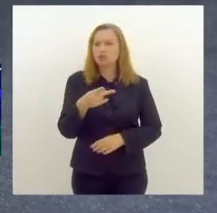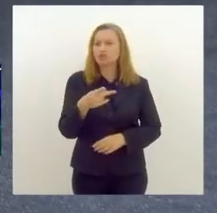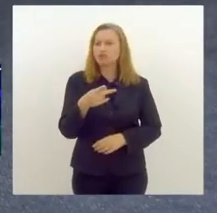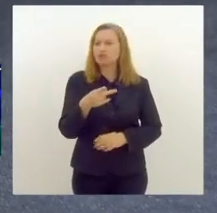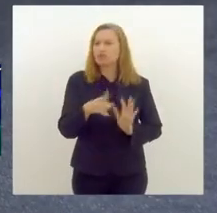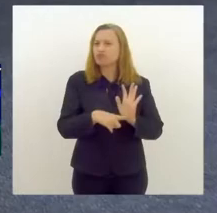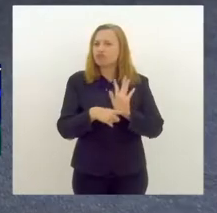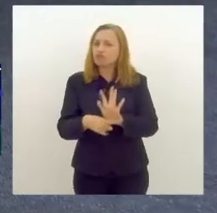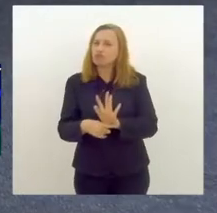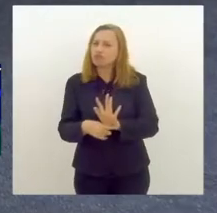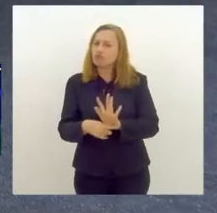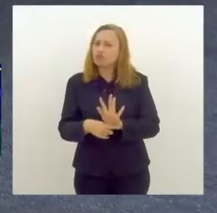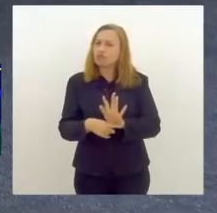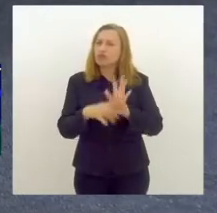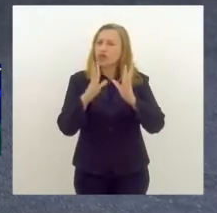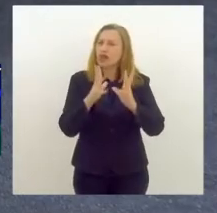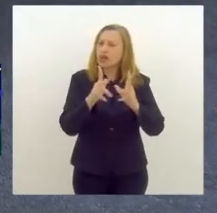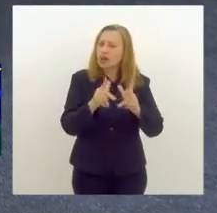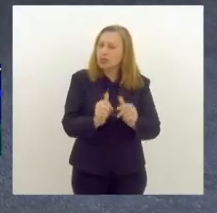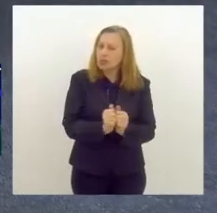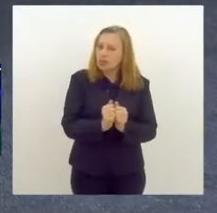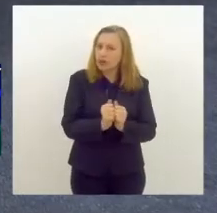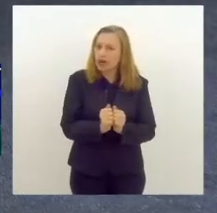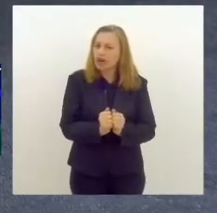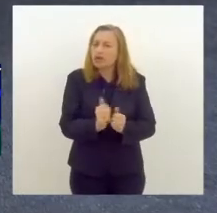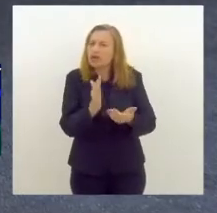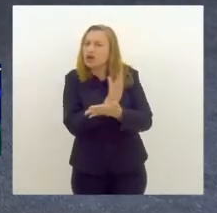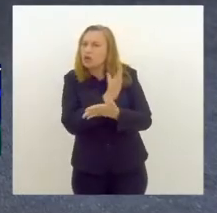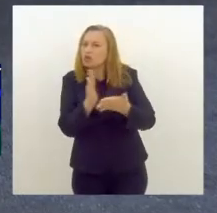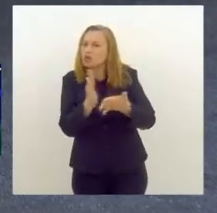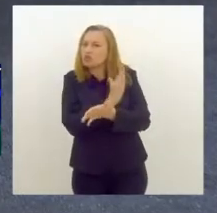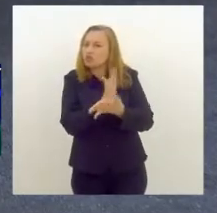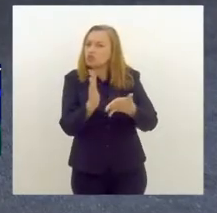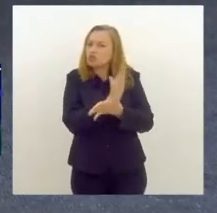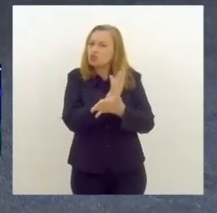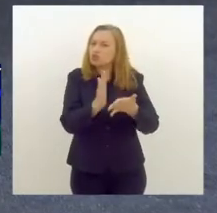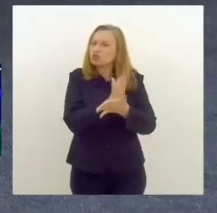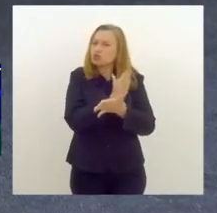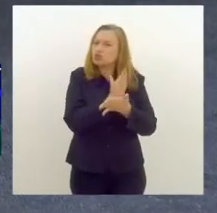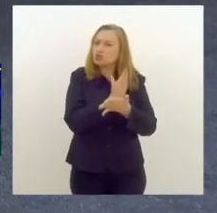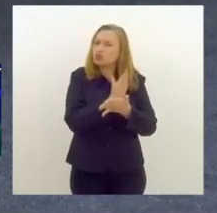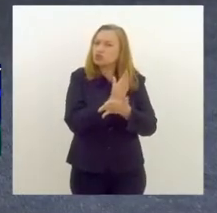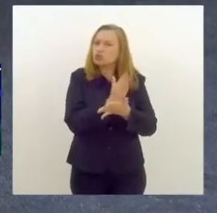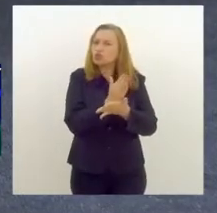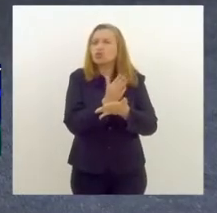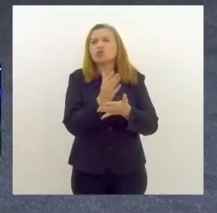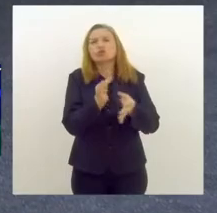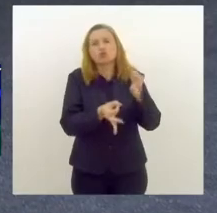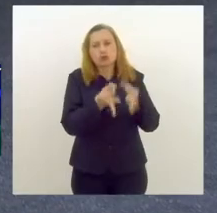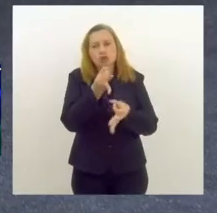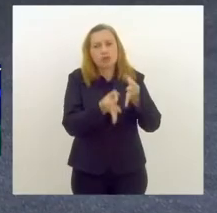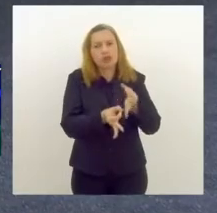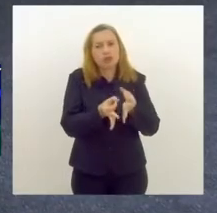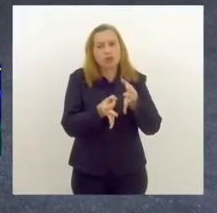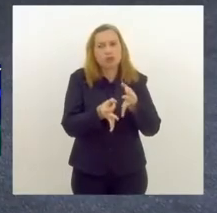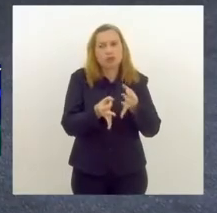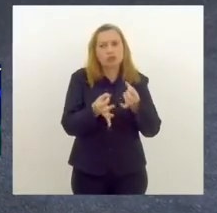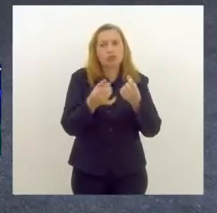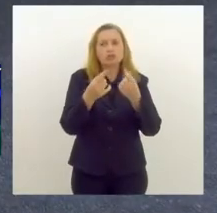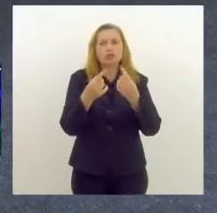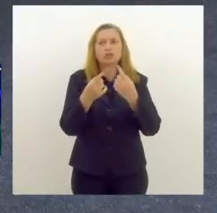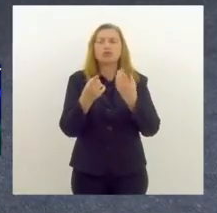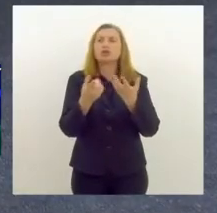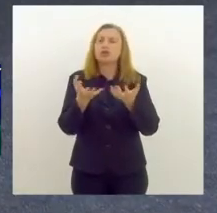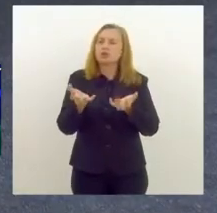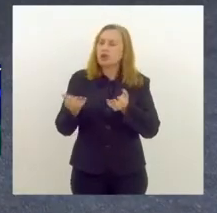ajuda, digamos assim, a limpar a área sobre alguns pré-julgamentos que são feitos nesse debate. Eu quero me